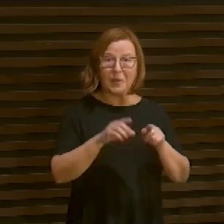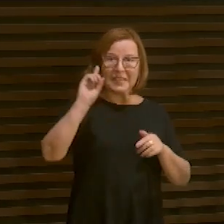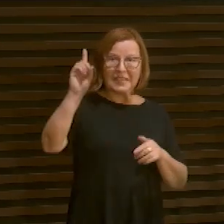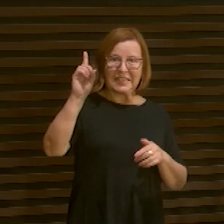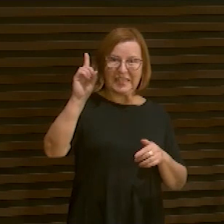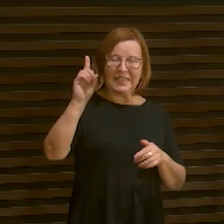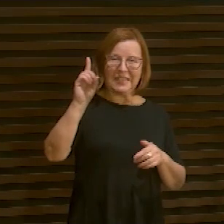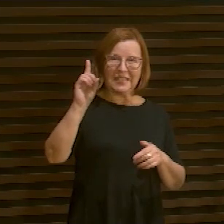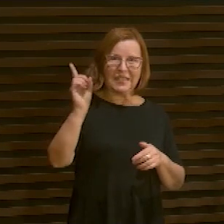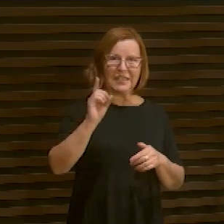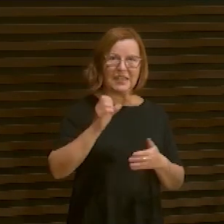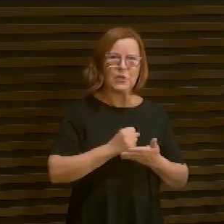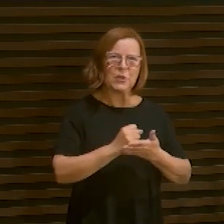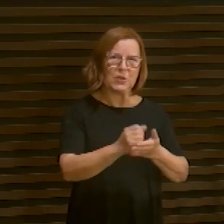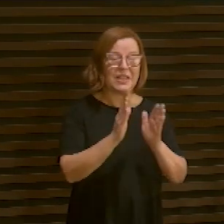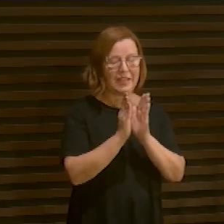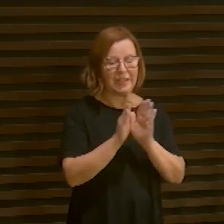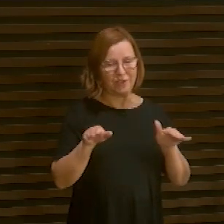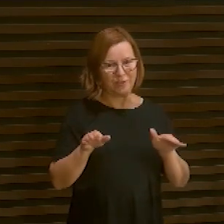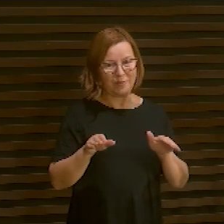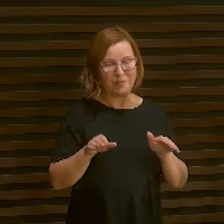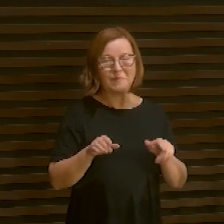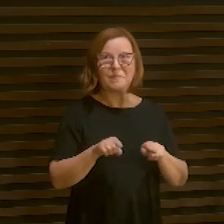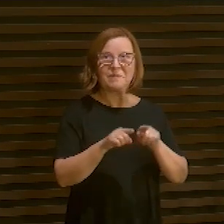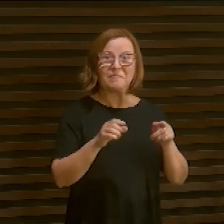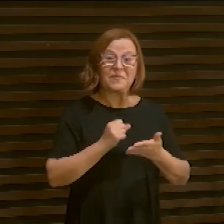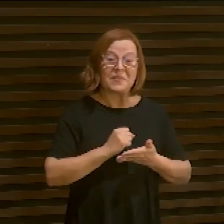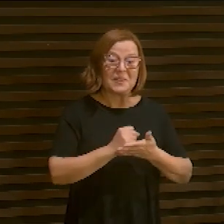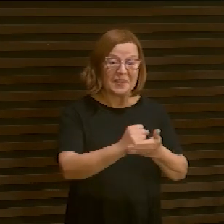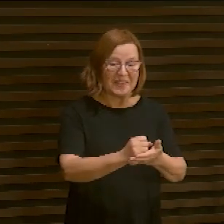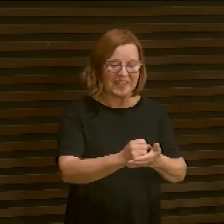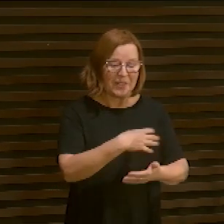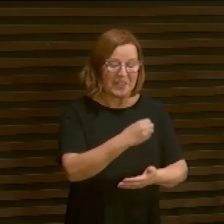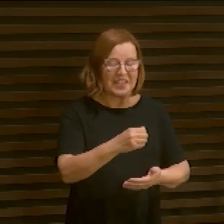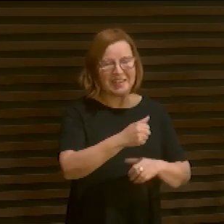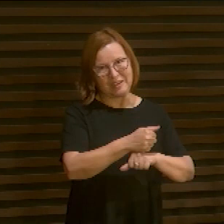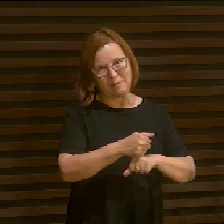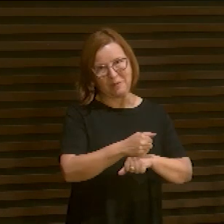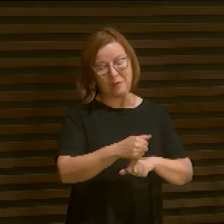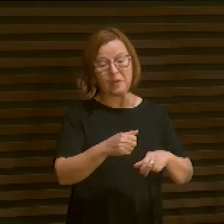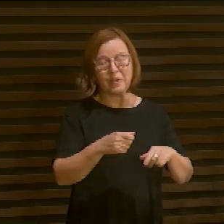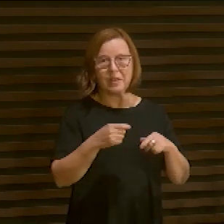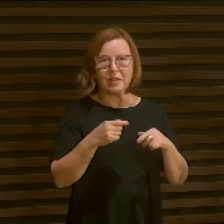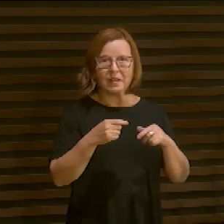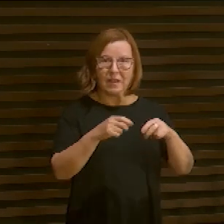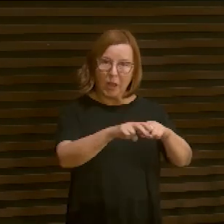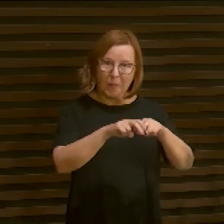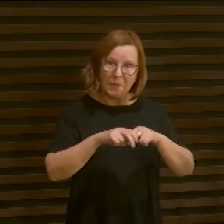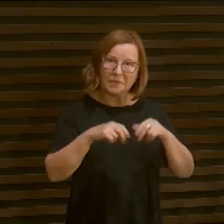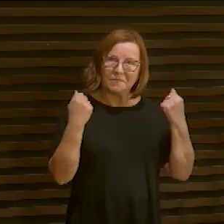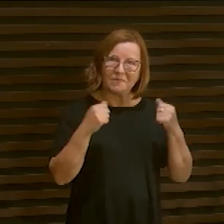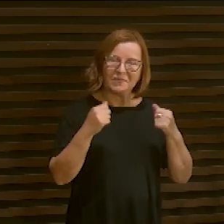socorre a descendência de Abraão. Por isso mesmo convinha que em todas as coisas se